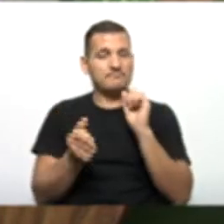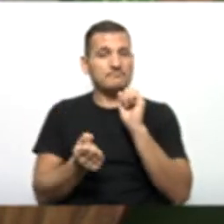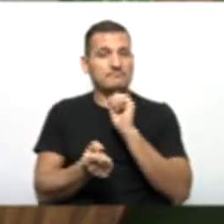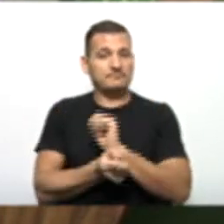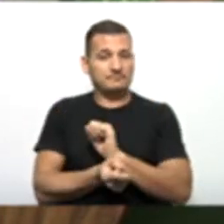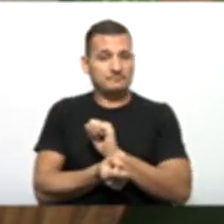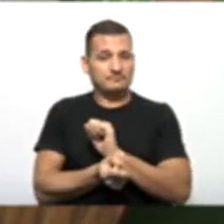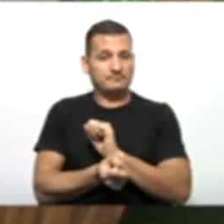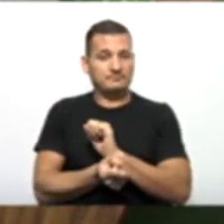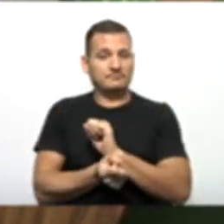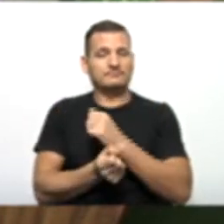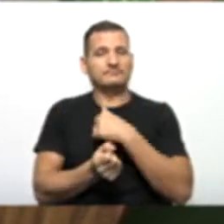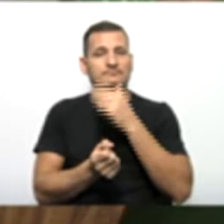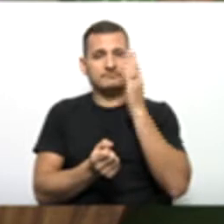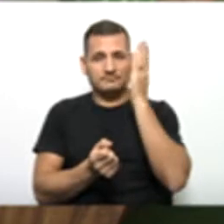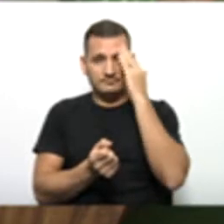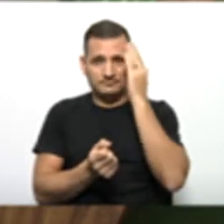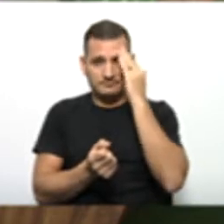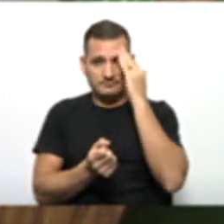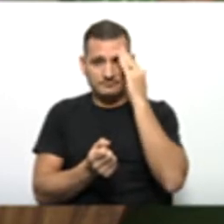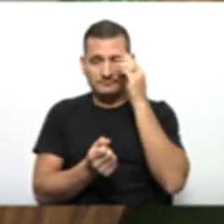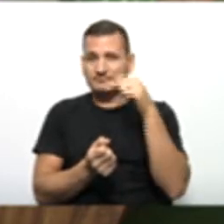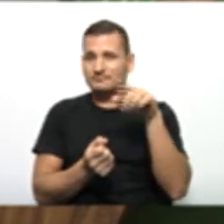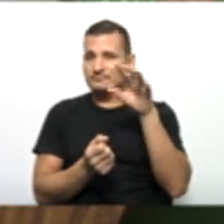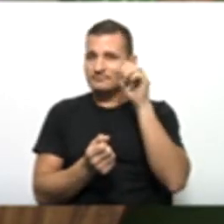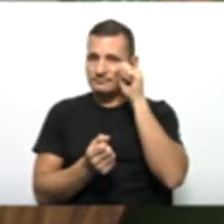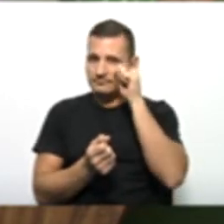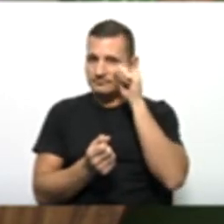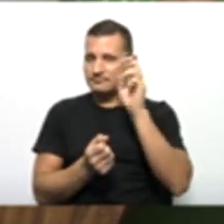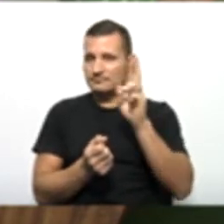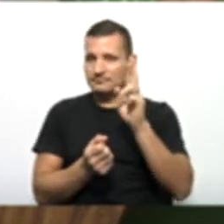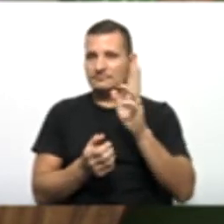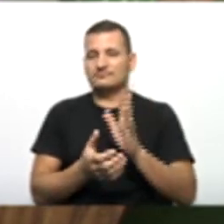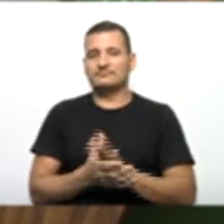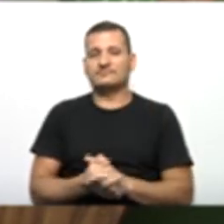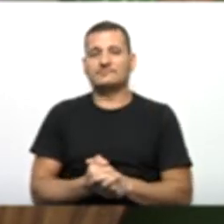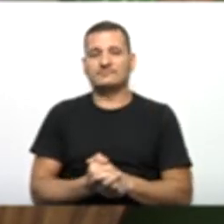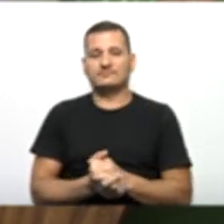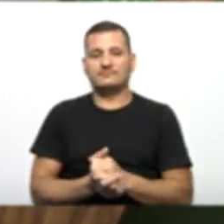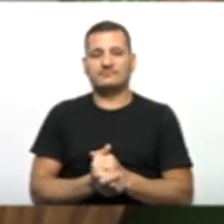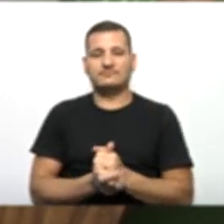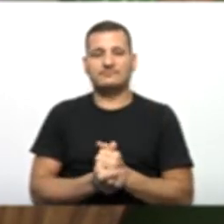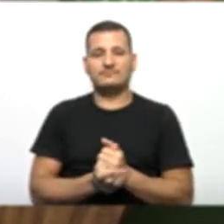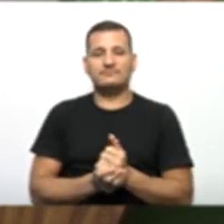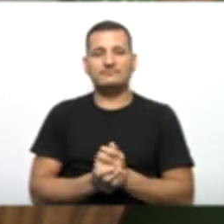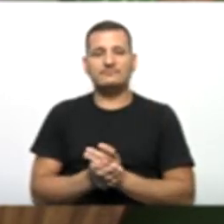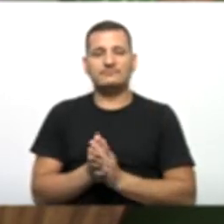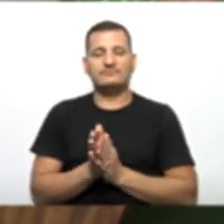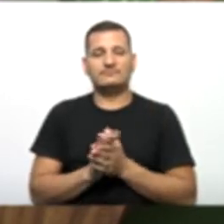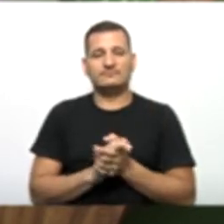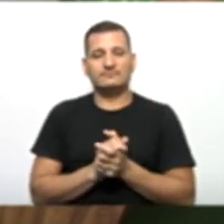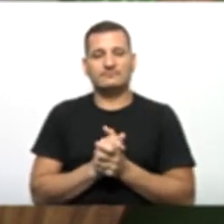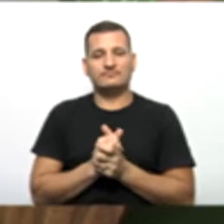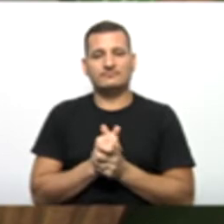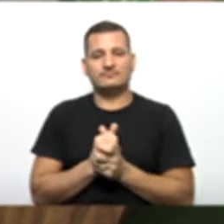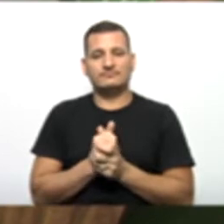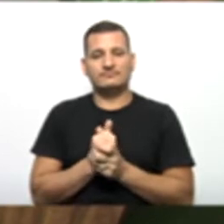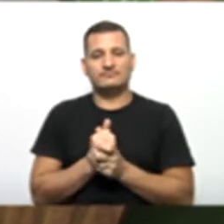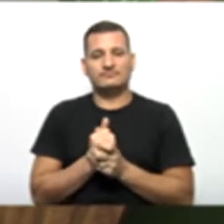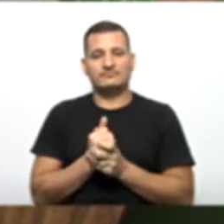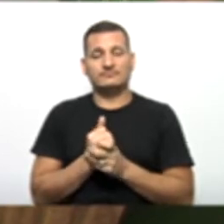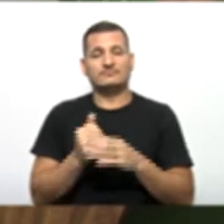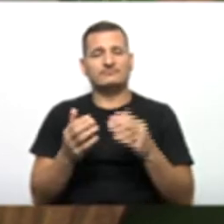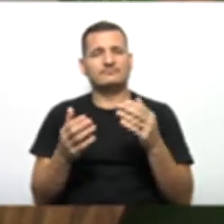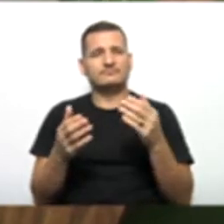estava dormindo na sala e em oxi papillon e vamos lá vamos lá gente então vão partir para os